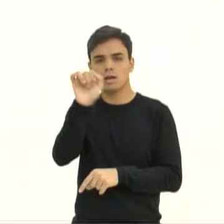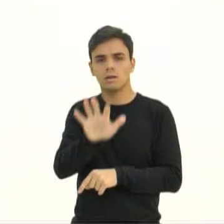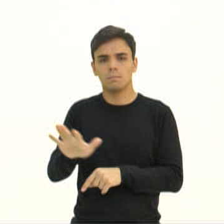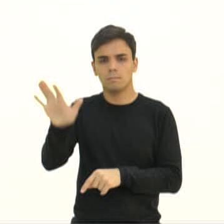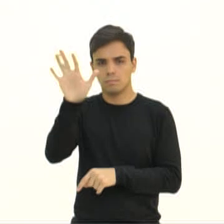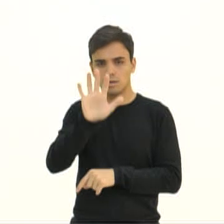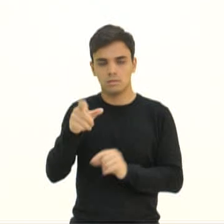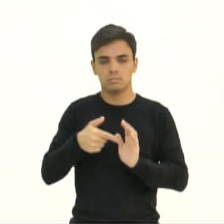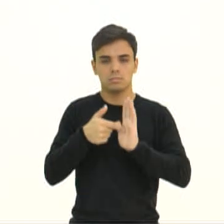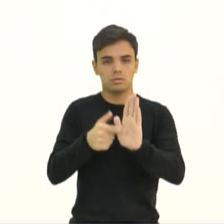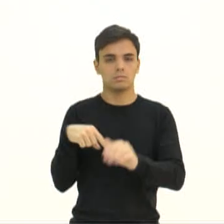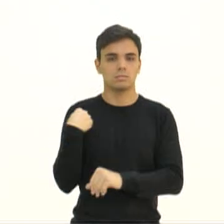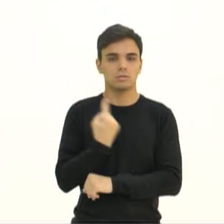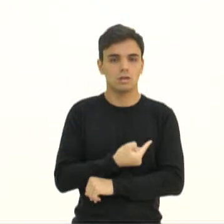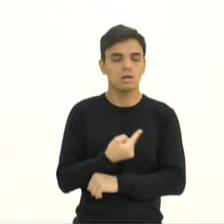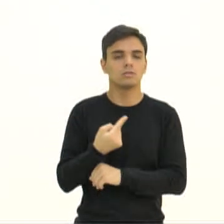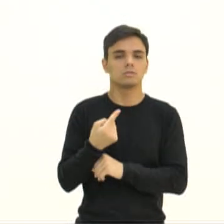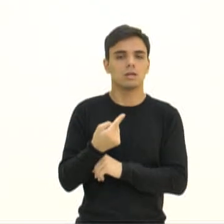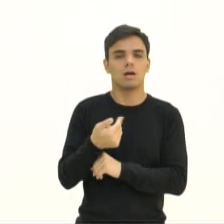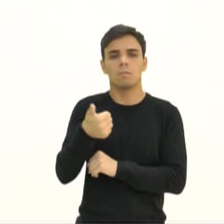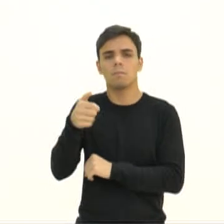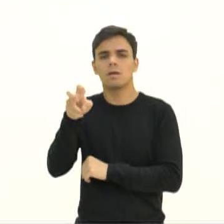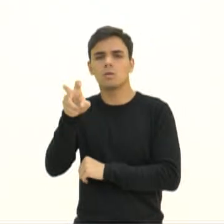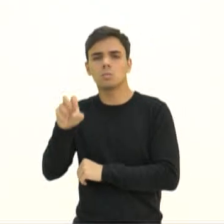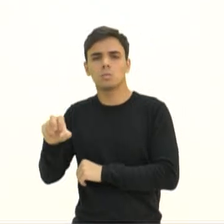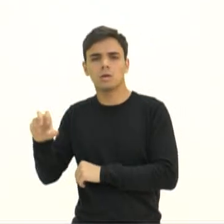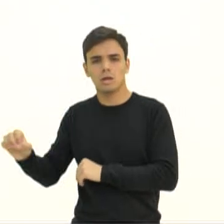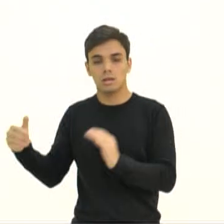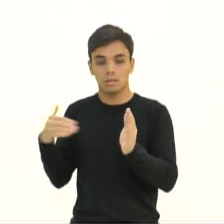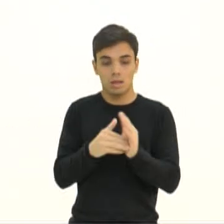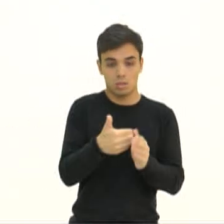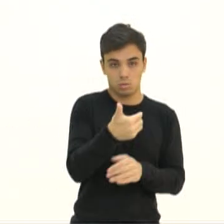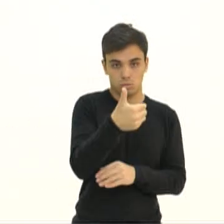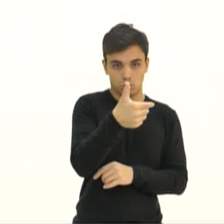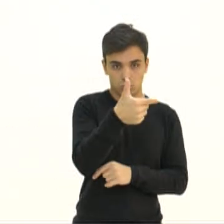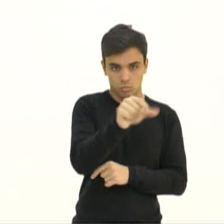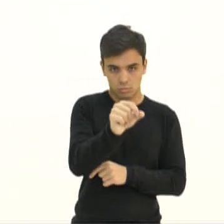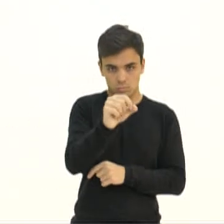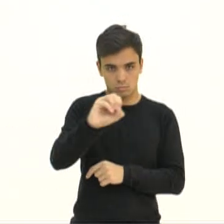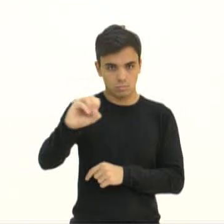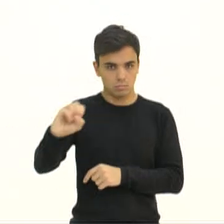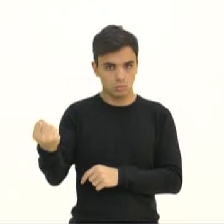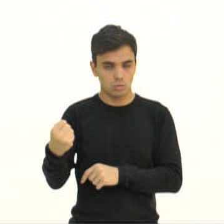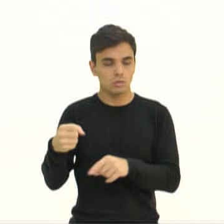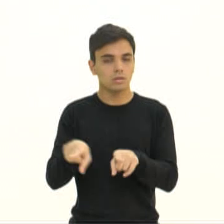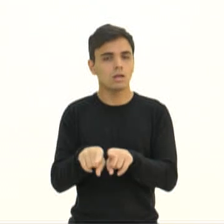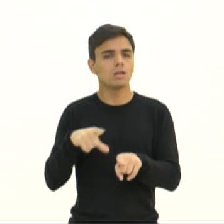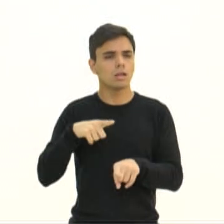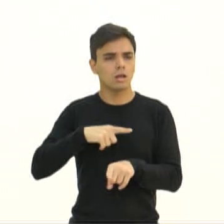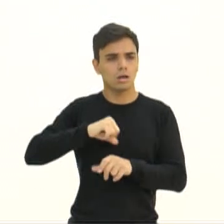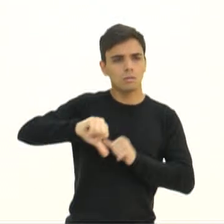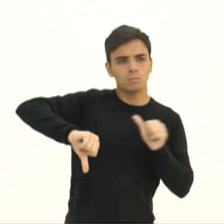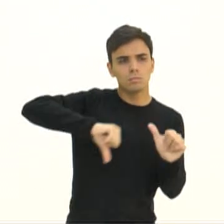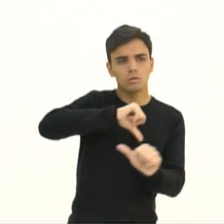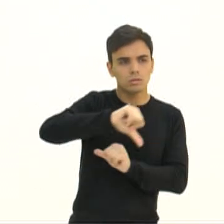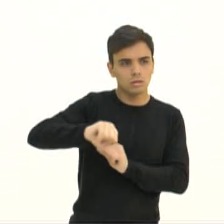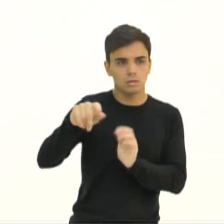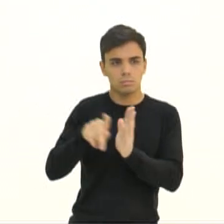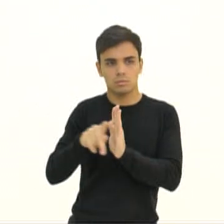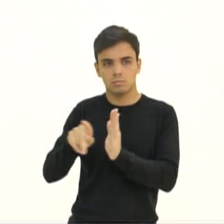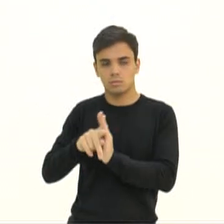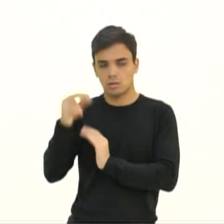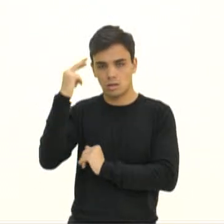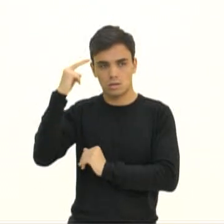para nós. De 1500 até 2008, olha a alteração que nós vamos ter deste meio natural